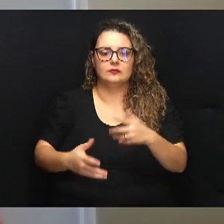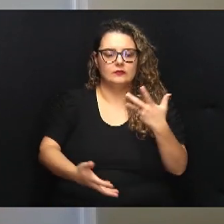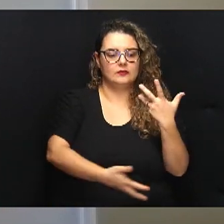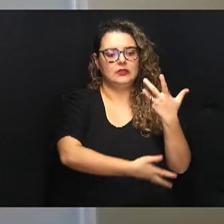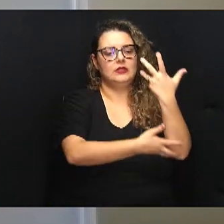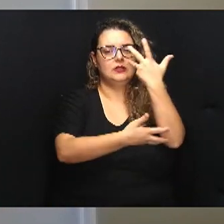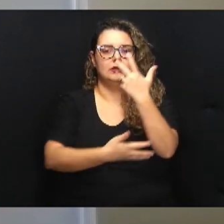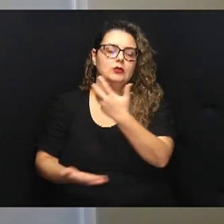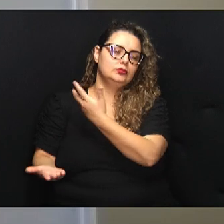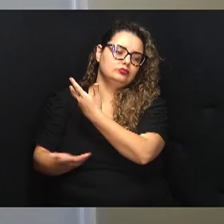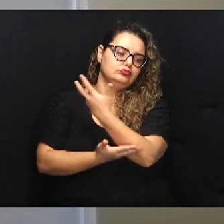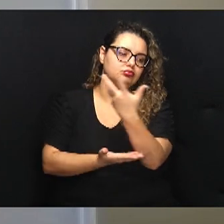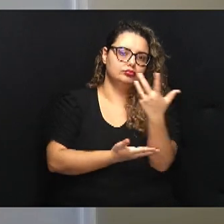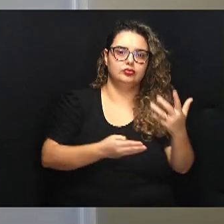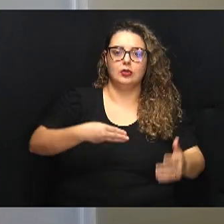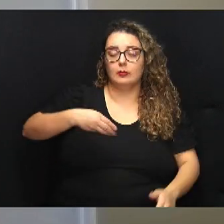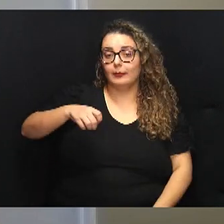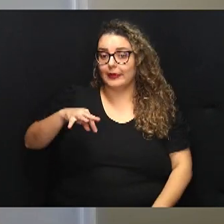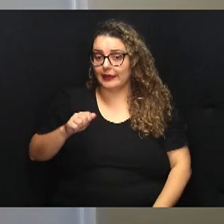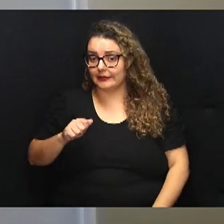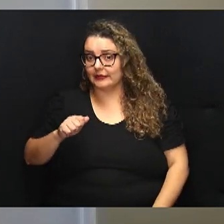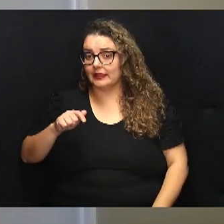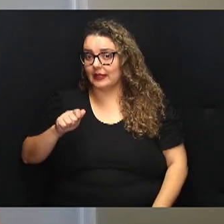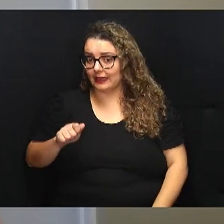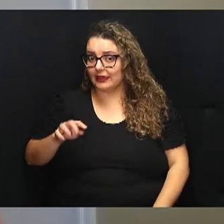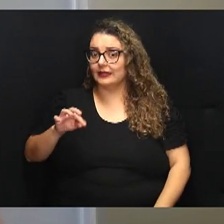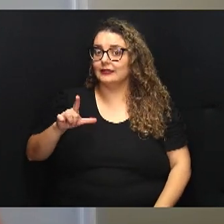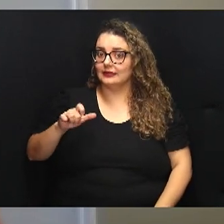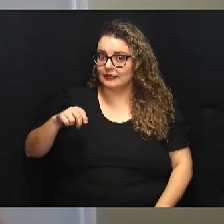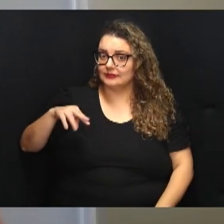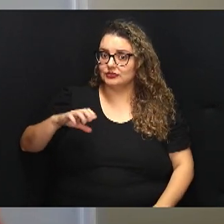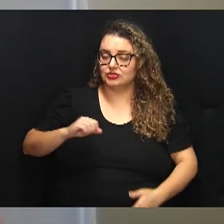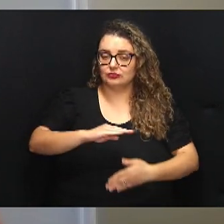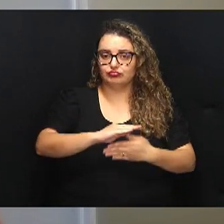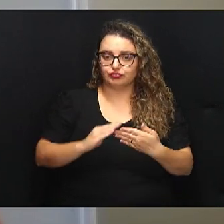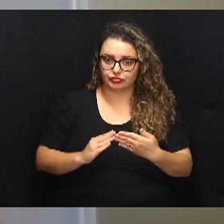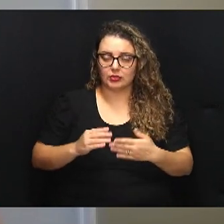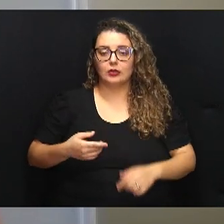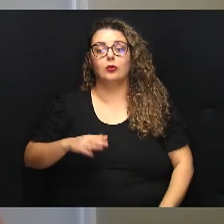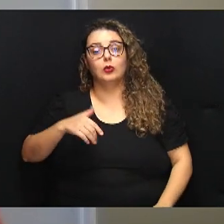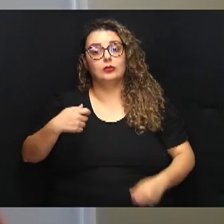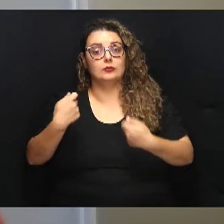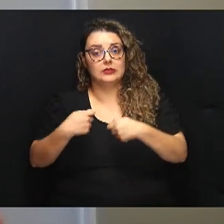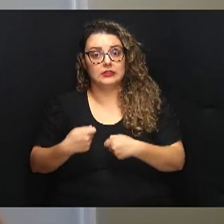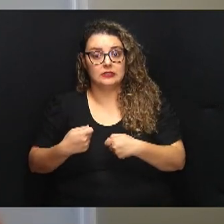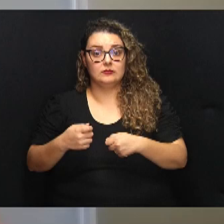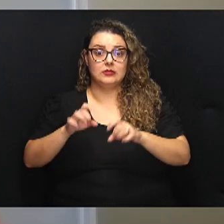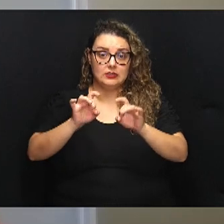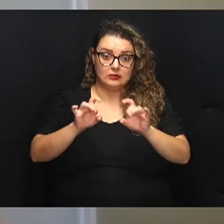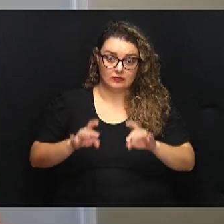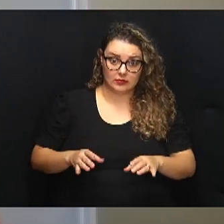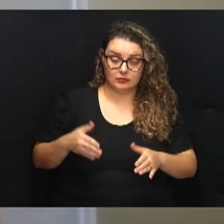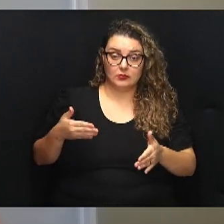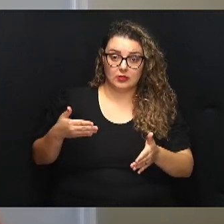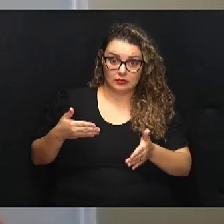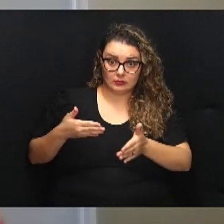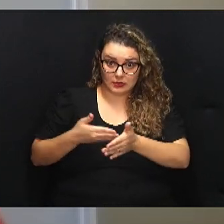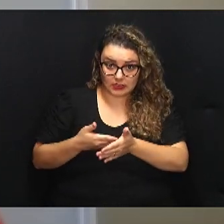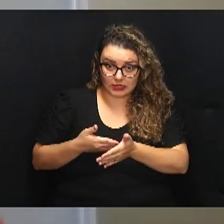Mata Atlântica, quando necessário e em situações muito específicas, muito